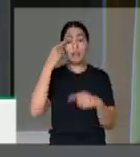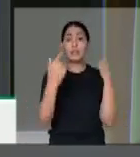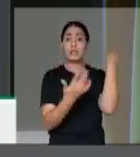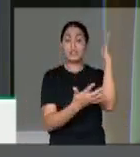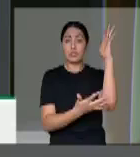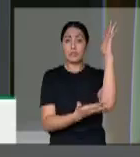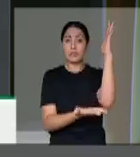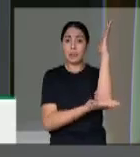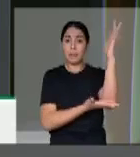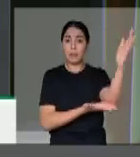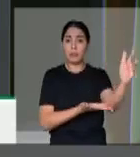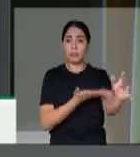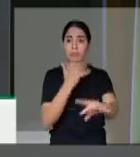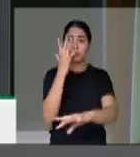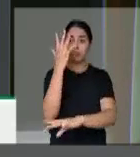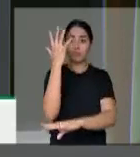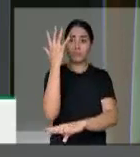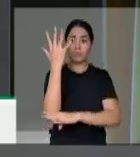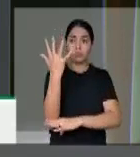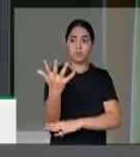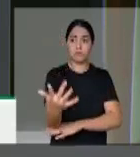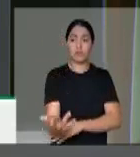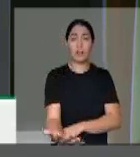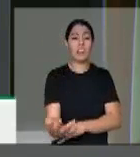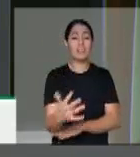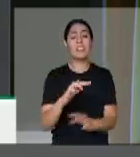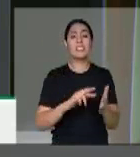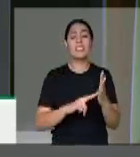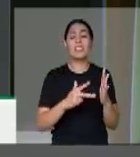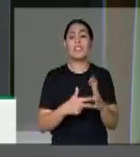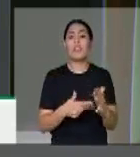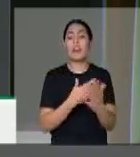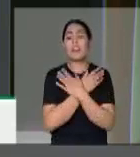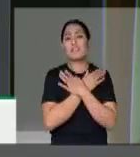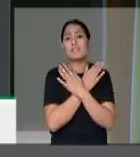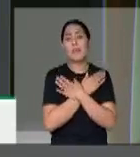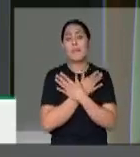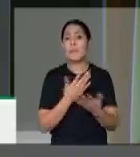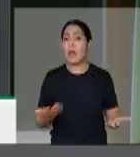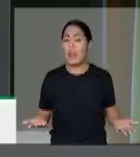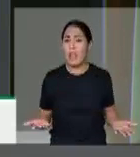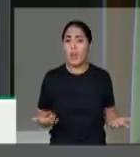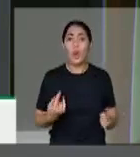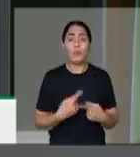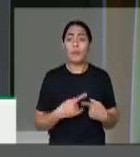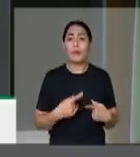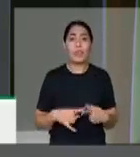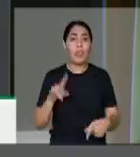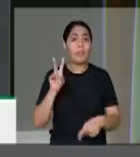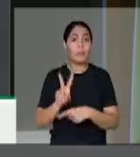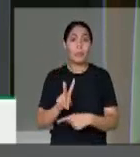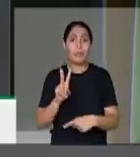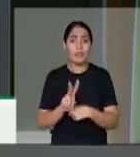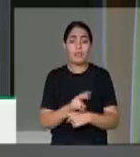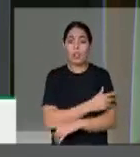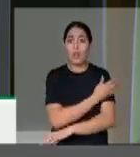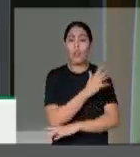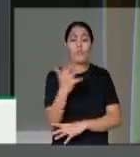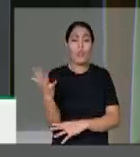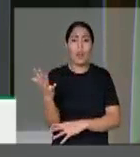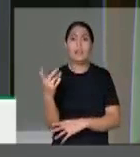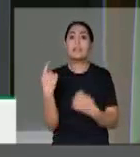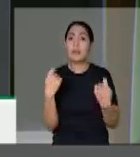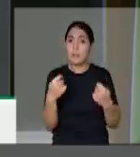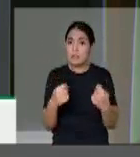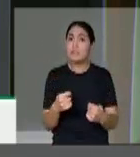desmatamento gera desemprego. O desmatamento desemprega. A preservação da floresta garante empregos